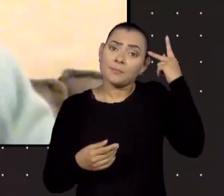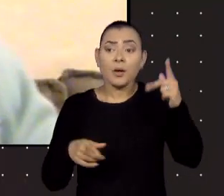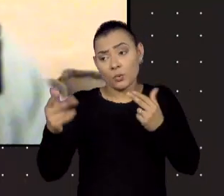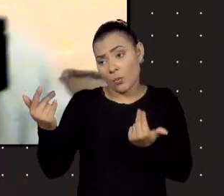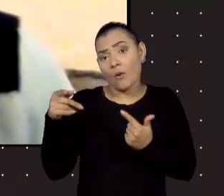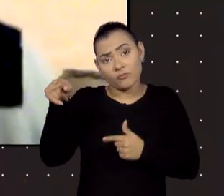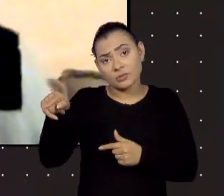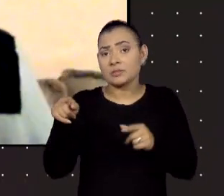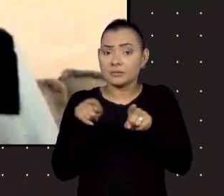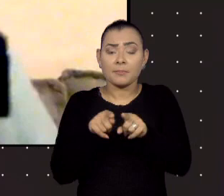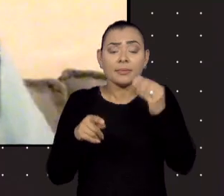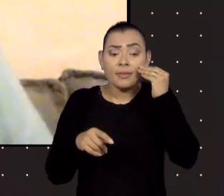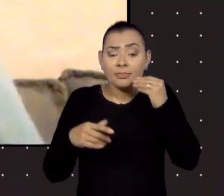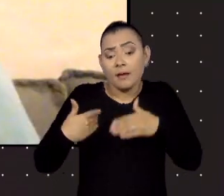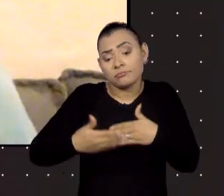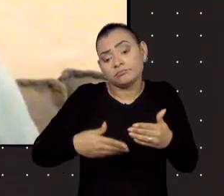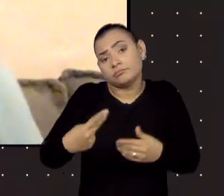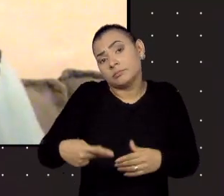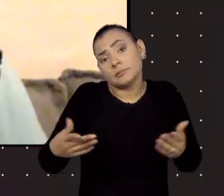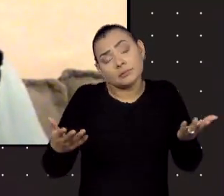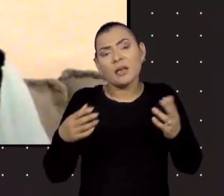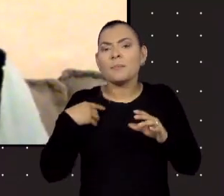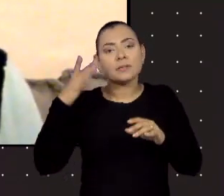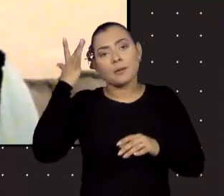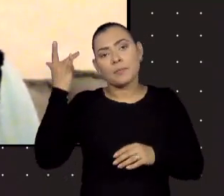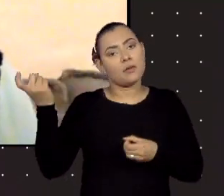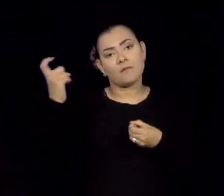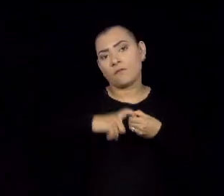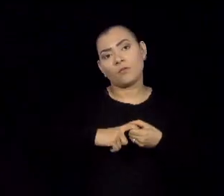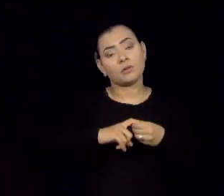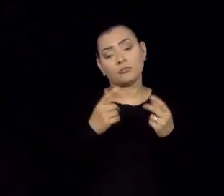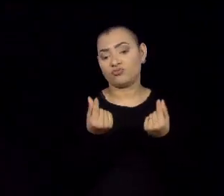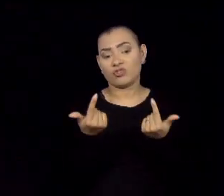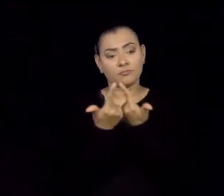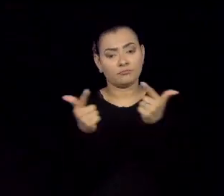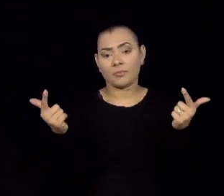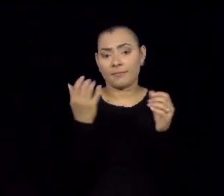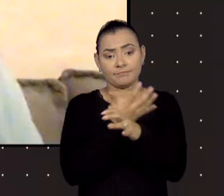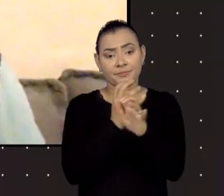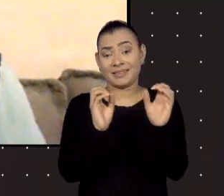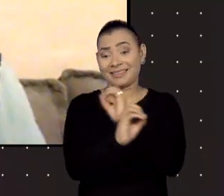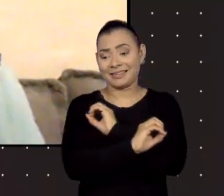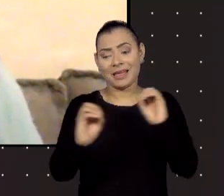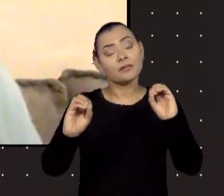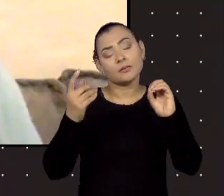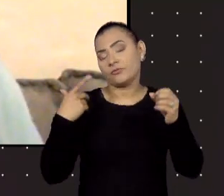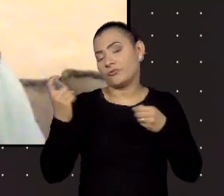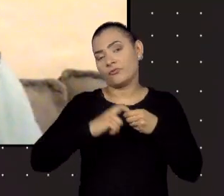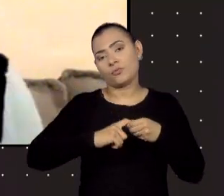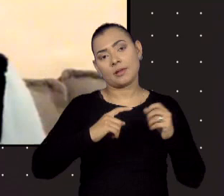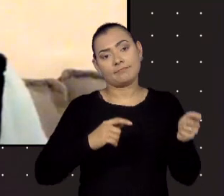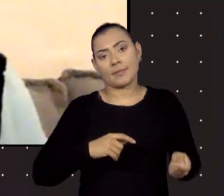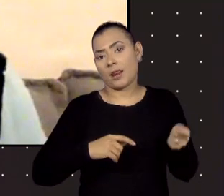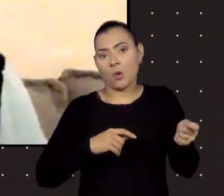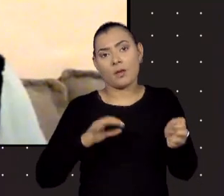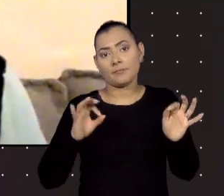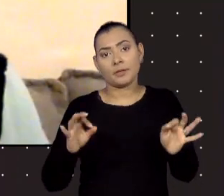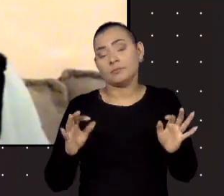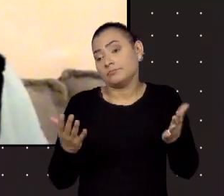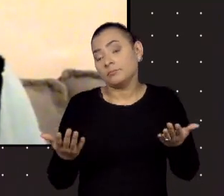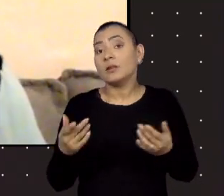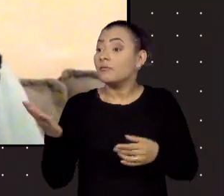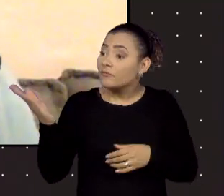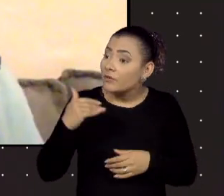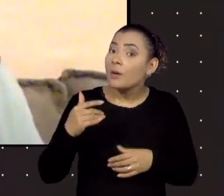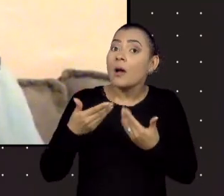também. Estou aqui tentando, mas eu vou embora amanhã porque eu não tenho mais dinheiro, não tenho mais nada. Vem comigo, porque